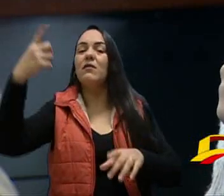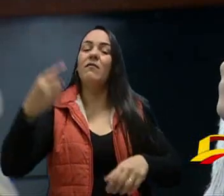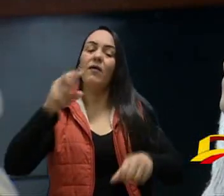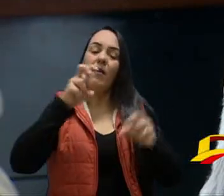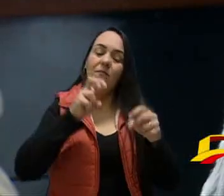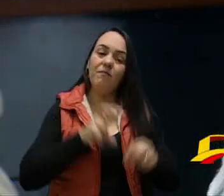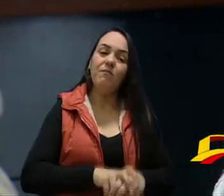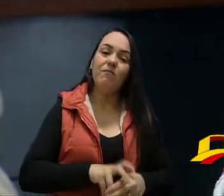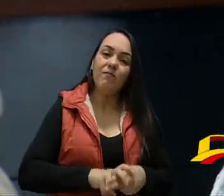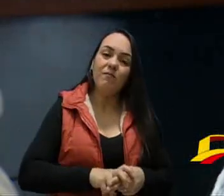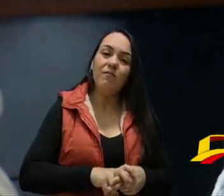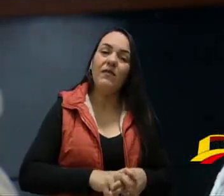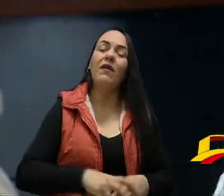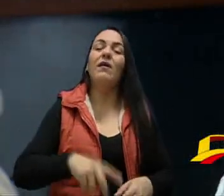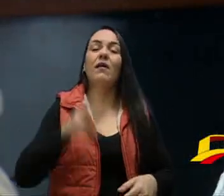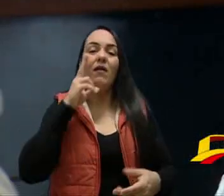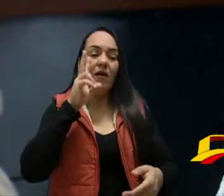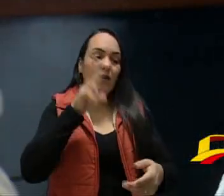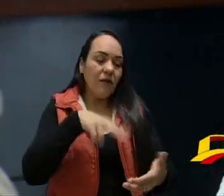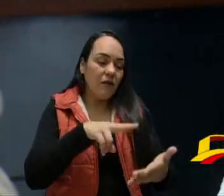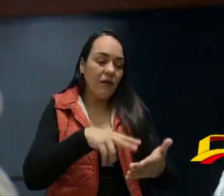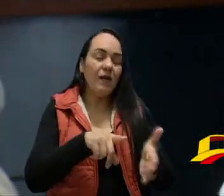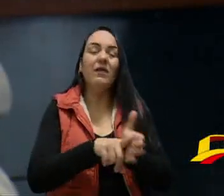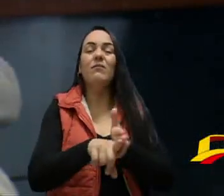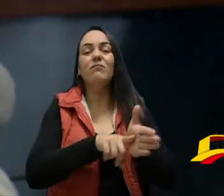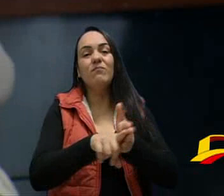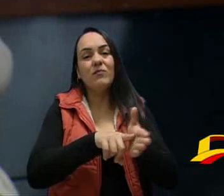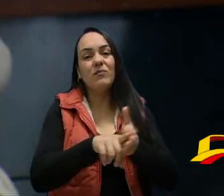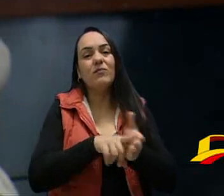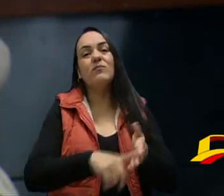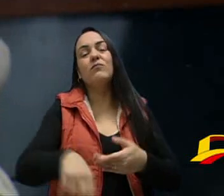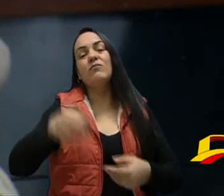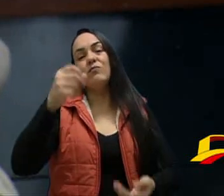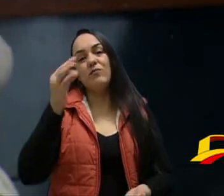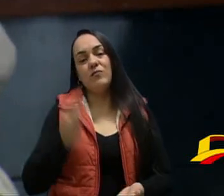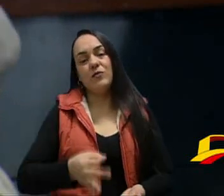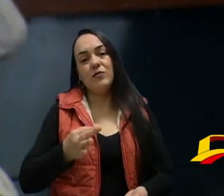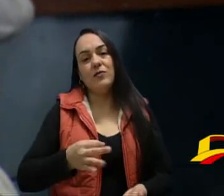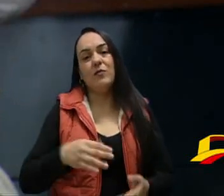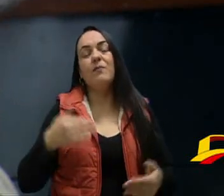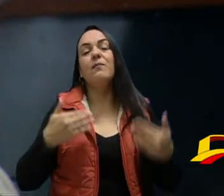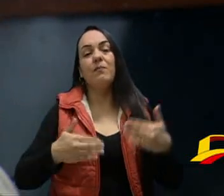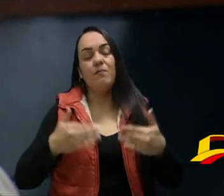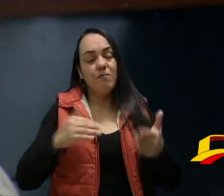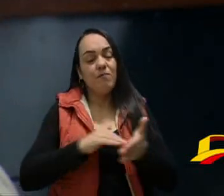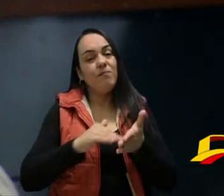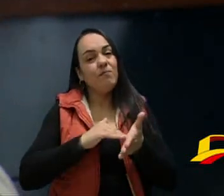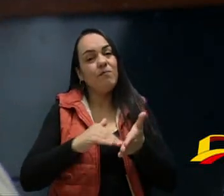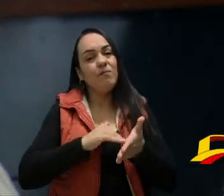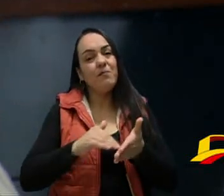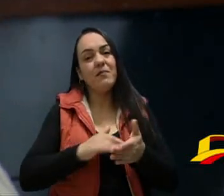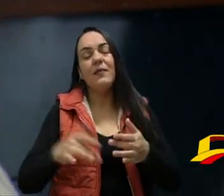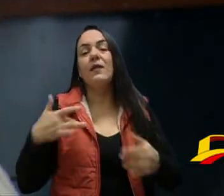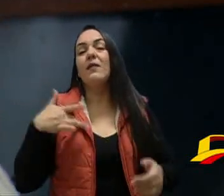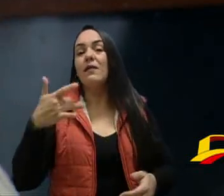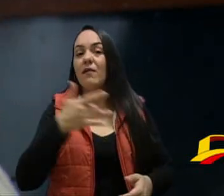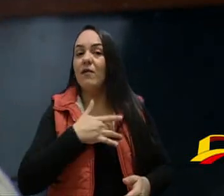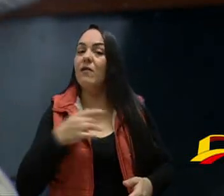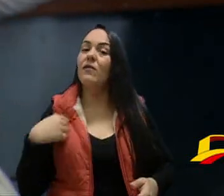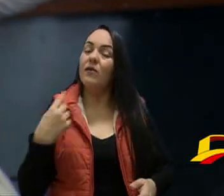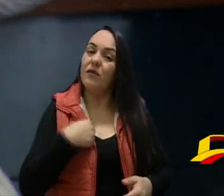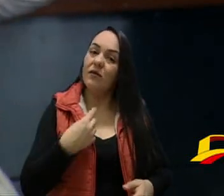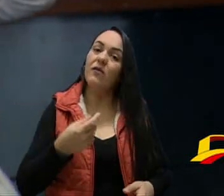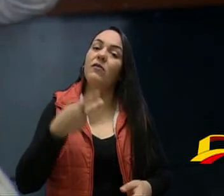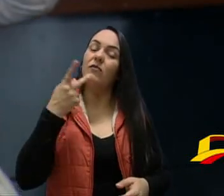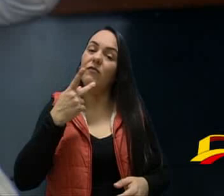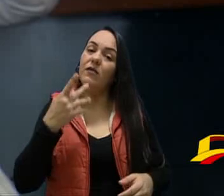novamente é avaliar esses novos indicadores essa foi a posição da secretaria da saúde mas eu não posso deixar de falar que